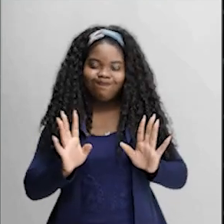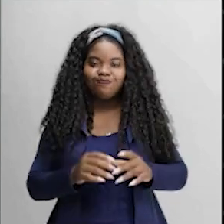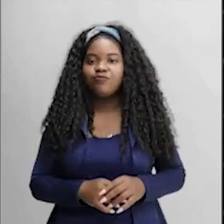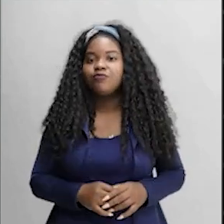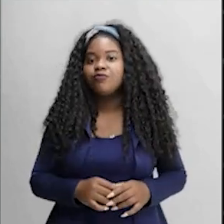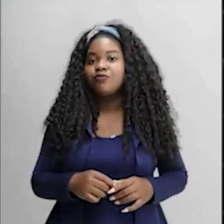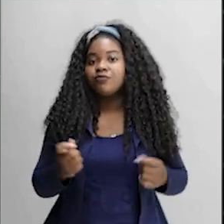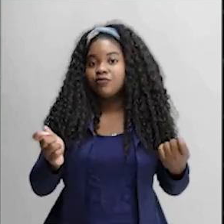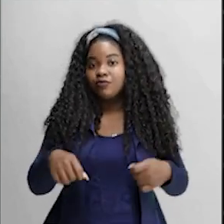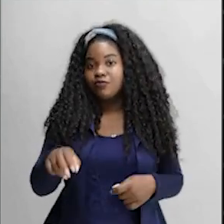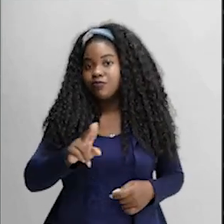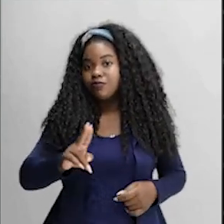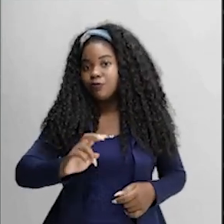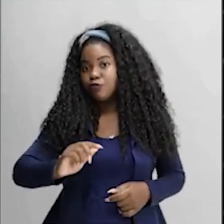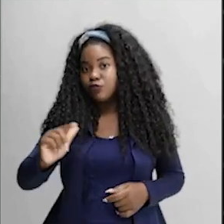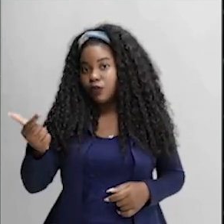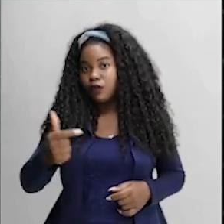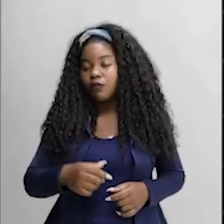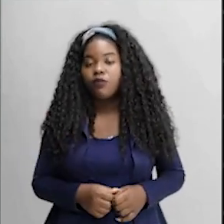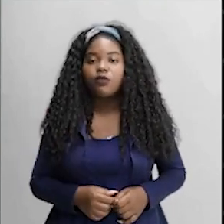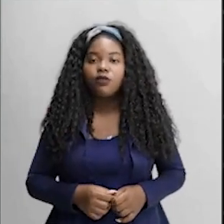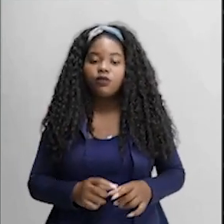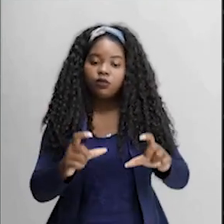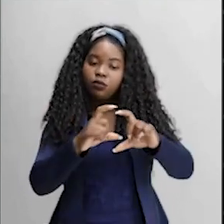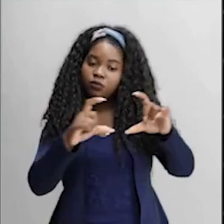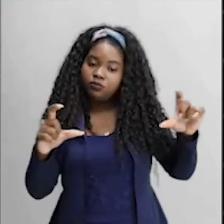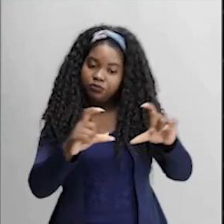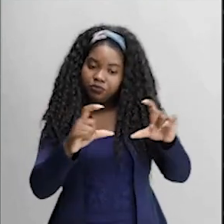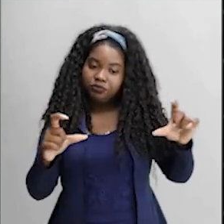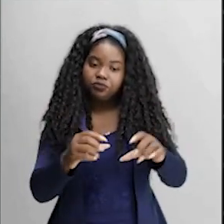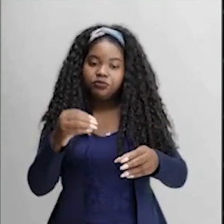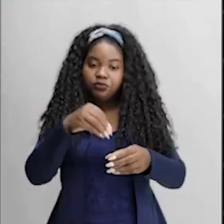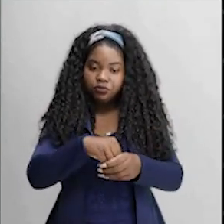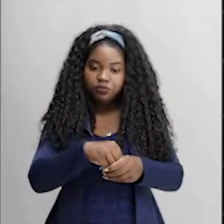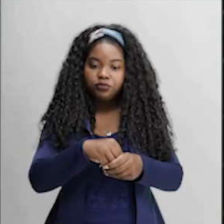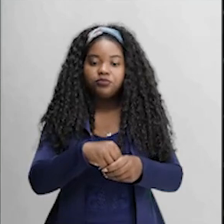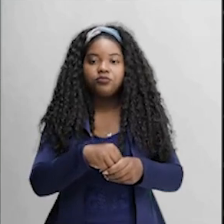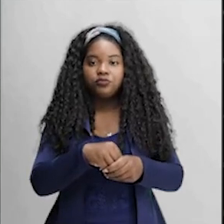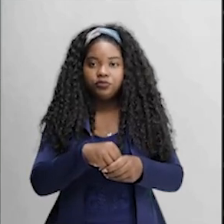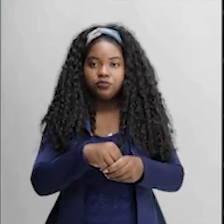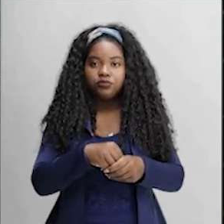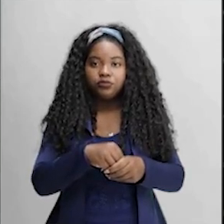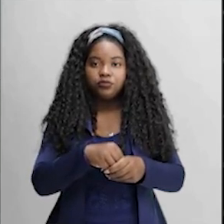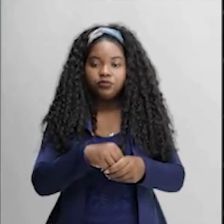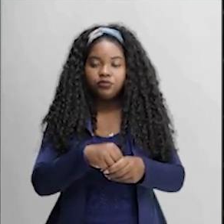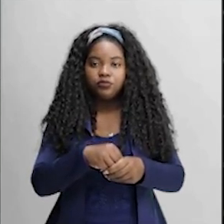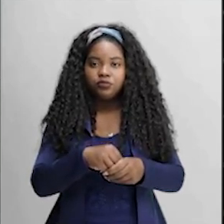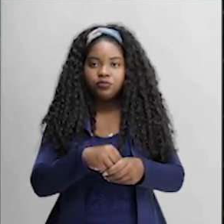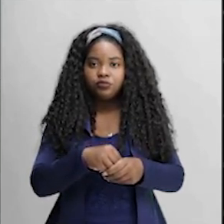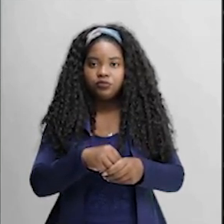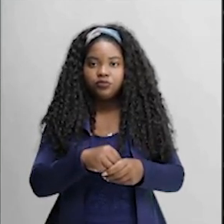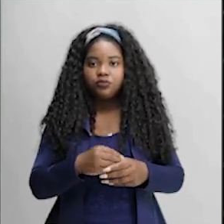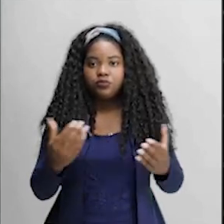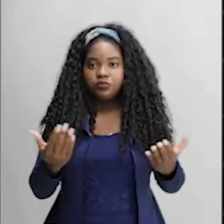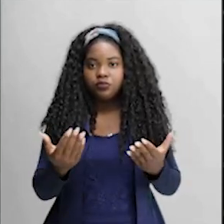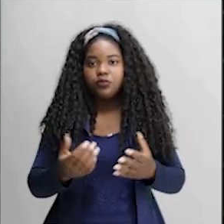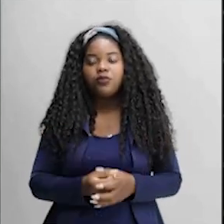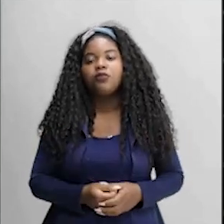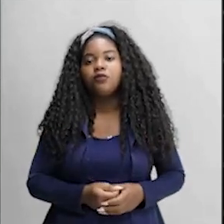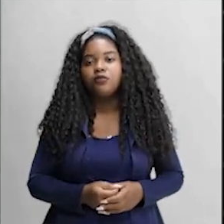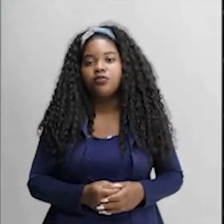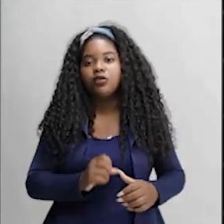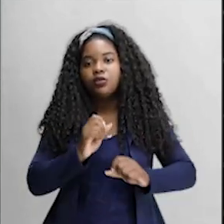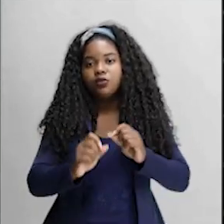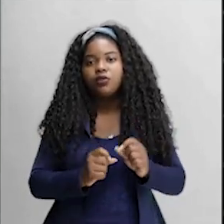obviamente eu posso. Existe até uma frase muito infeliz dentro do nosso senso comum que diz assim: eu como do bom e do melhor. É uma forma de